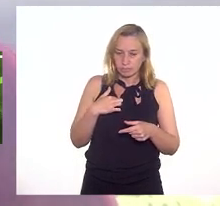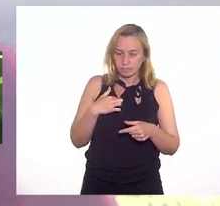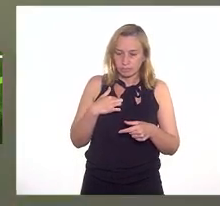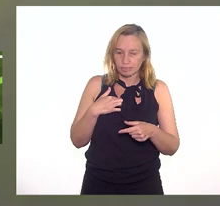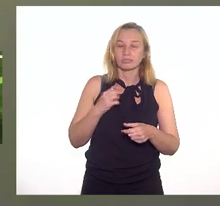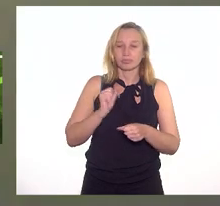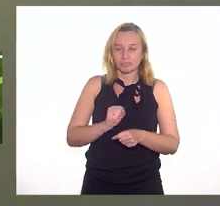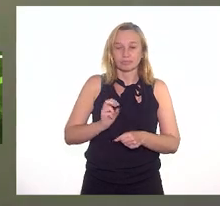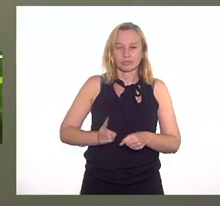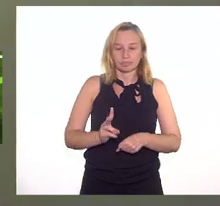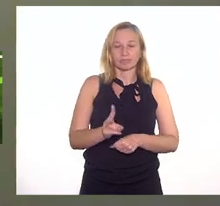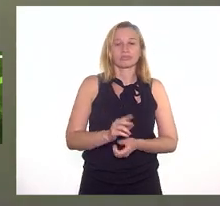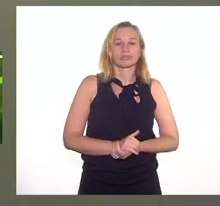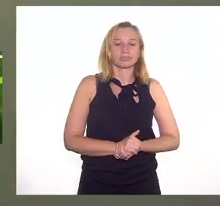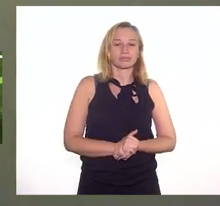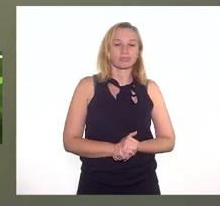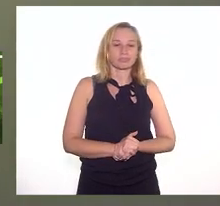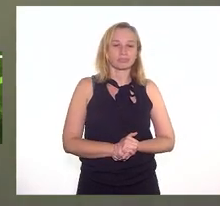Pode continuar, doutora.